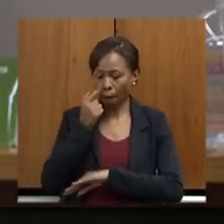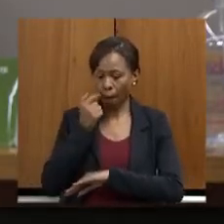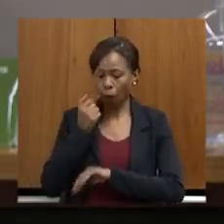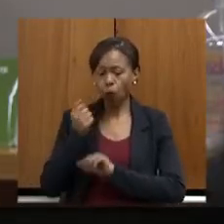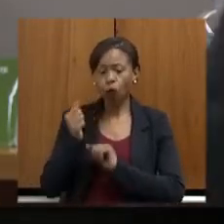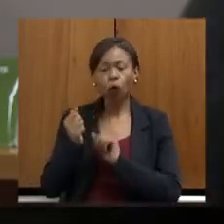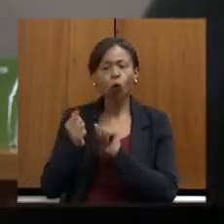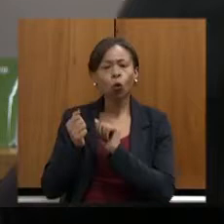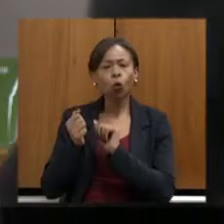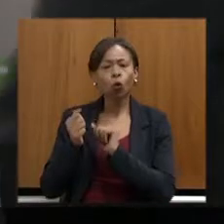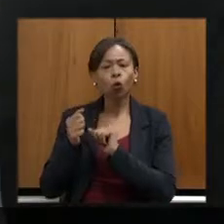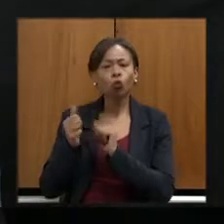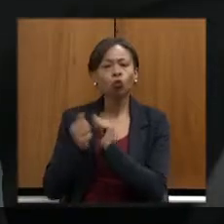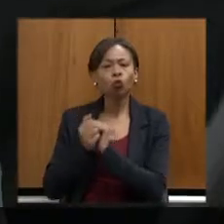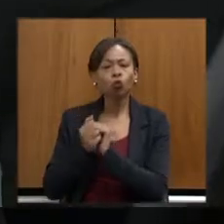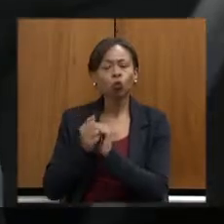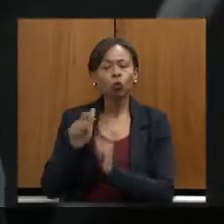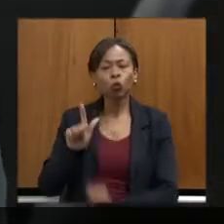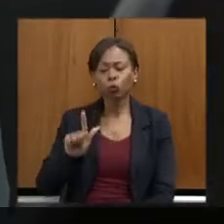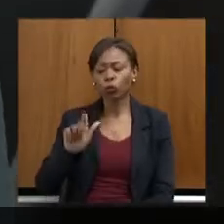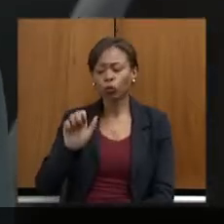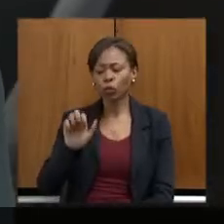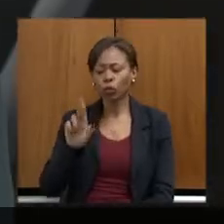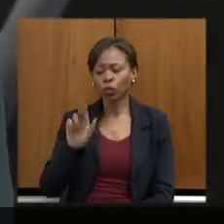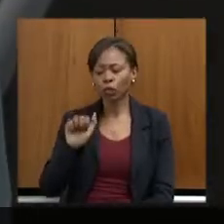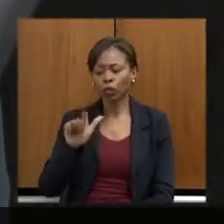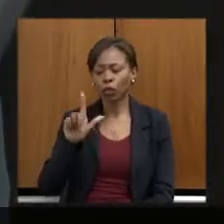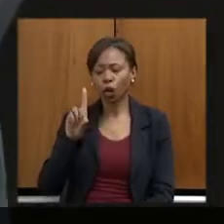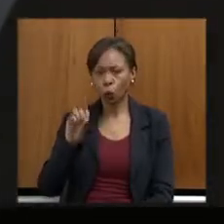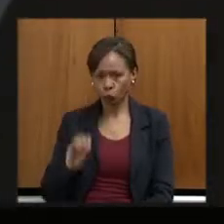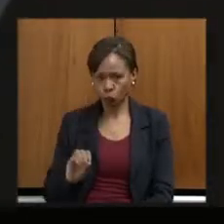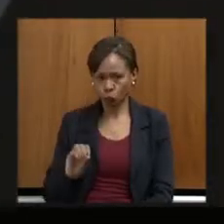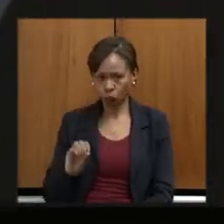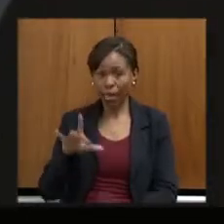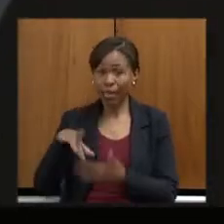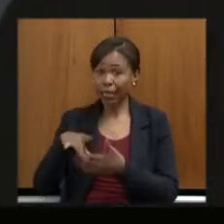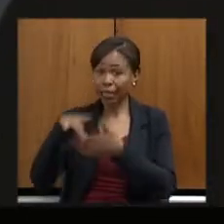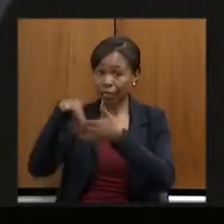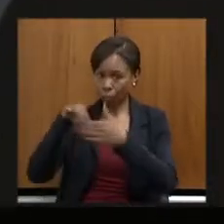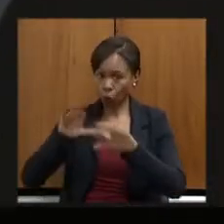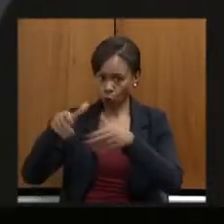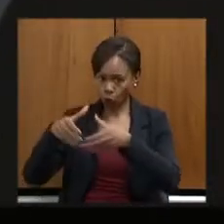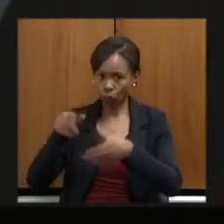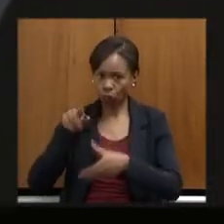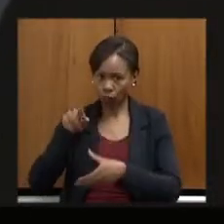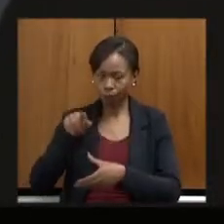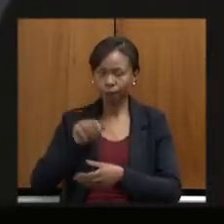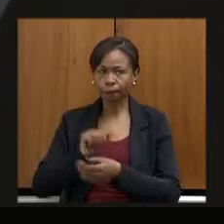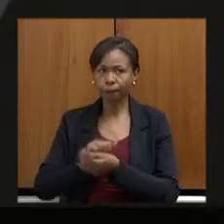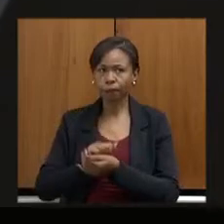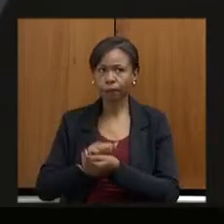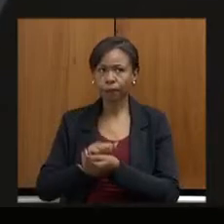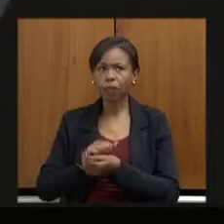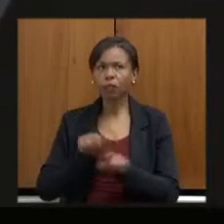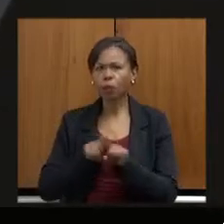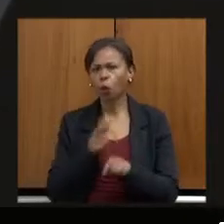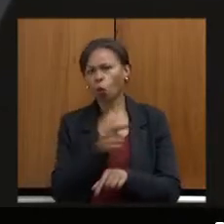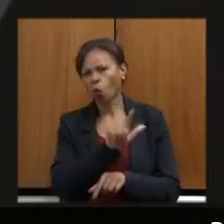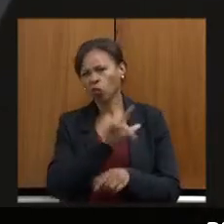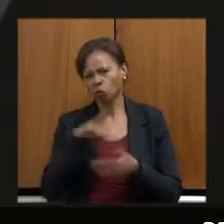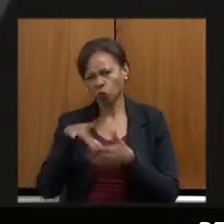com Geraldo que é o o líder comunitário ar e estive com outras